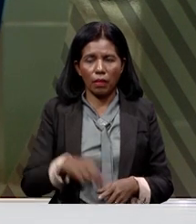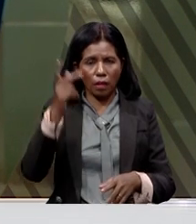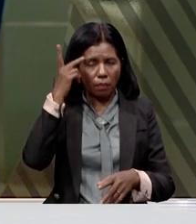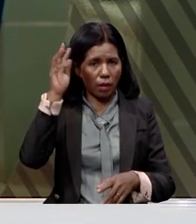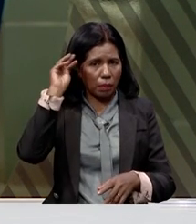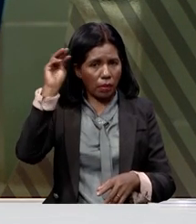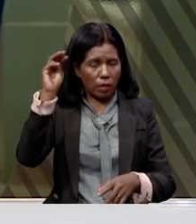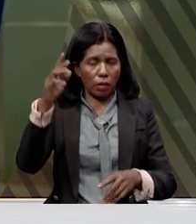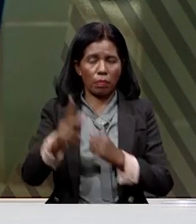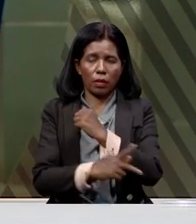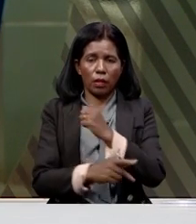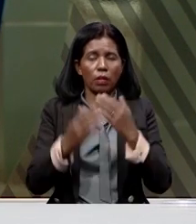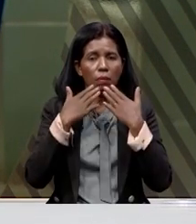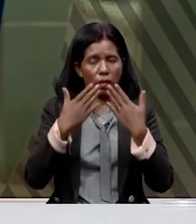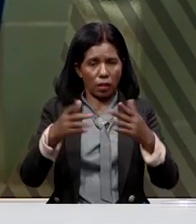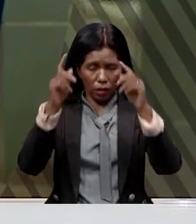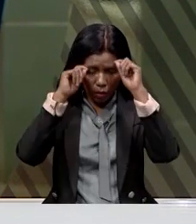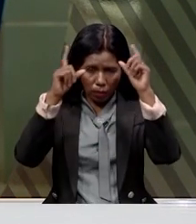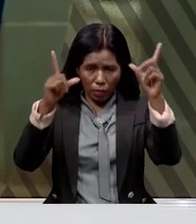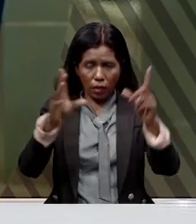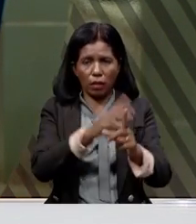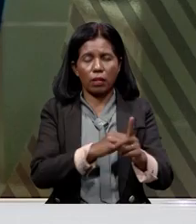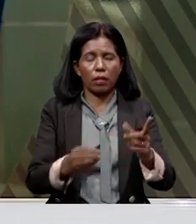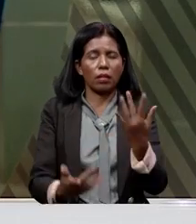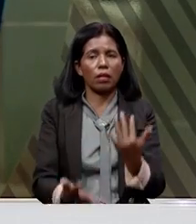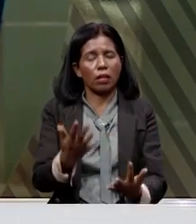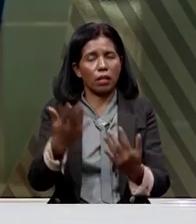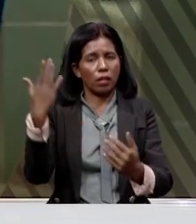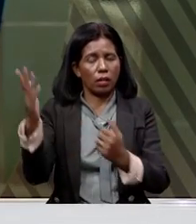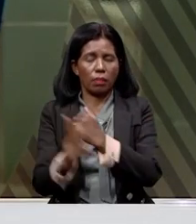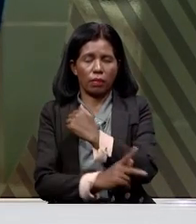Primeiro-ministro de Portugal agradece o apoio a Timor-Leste, vencendo e a Portugal.